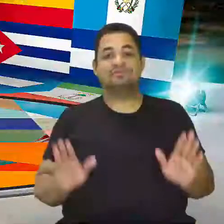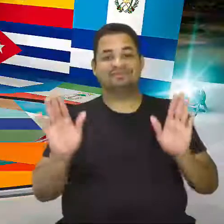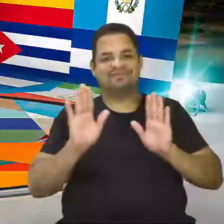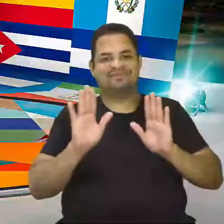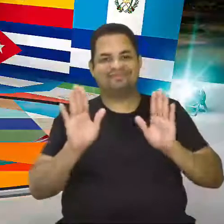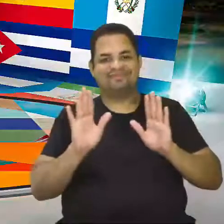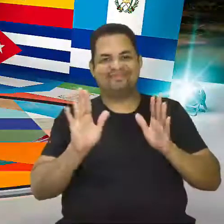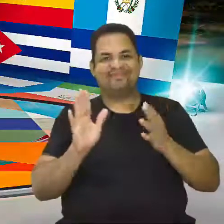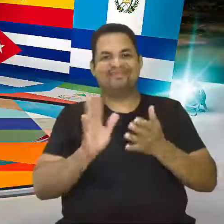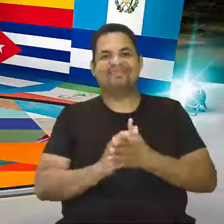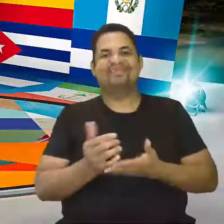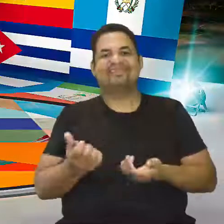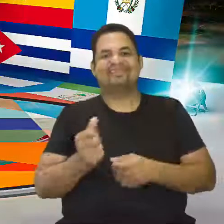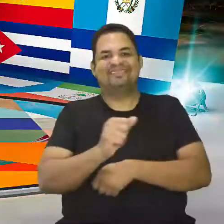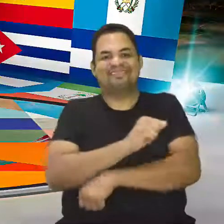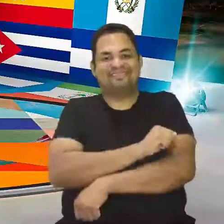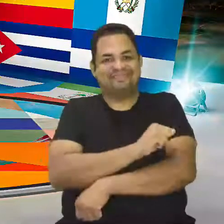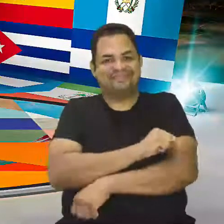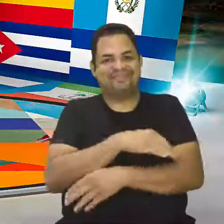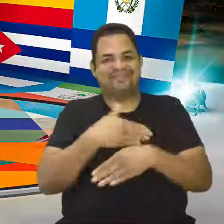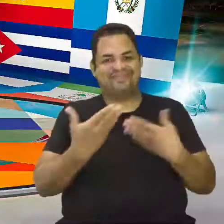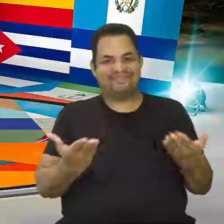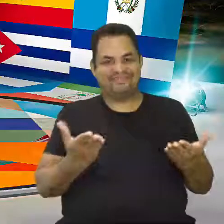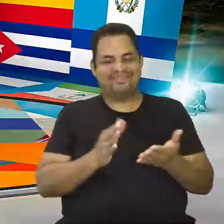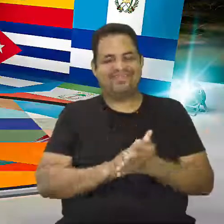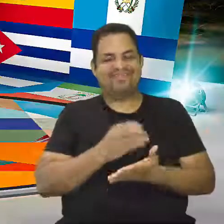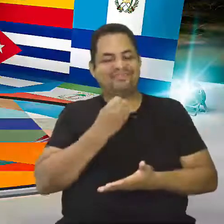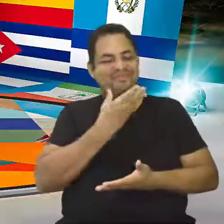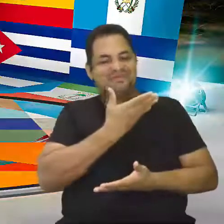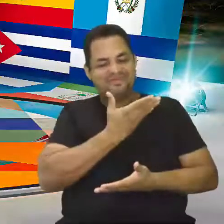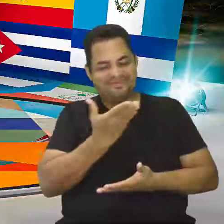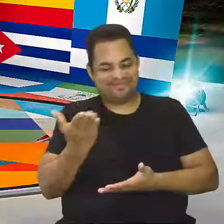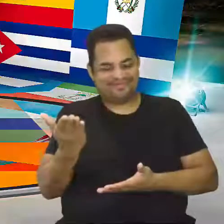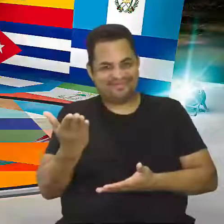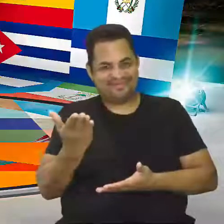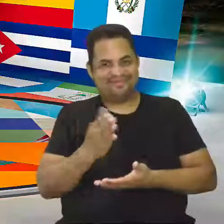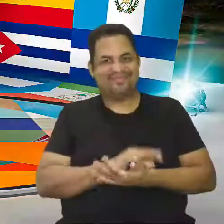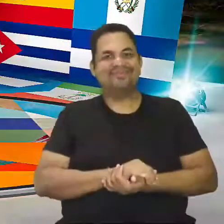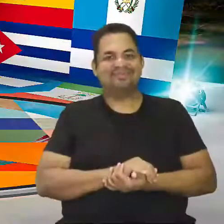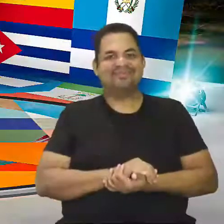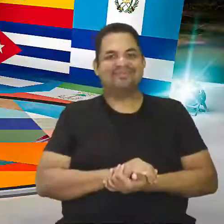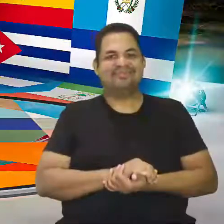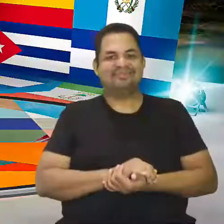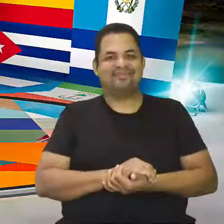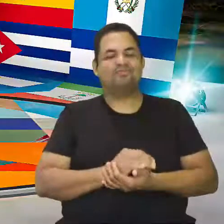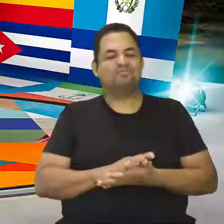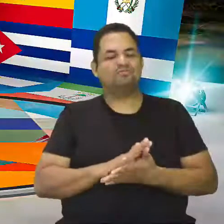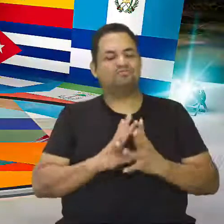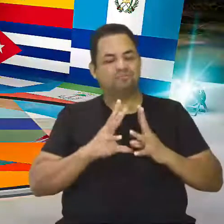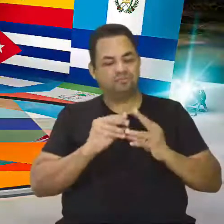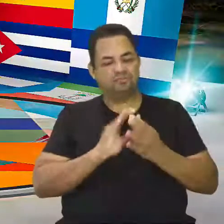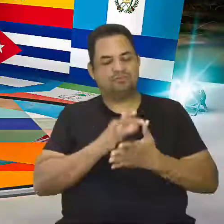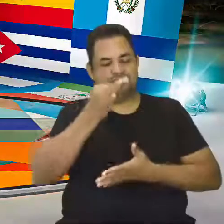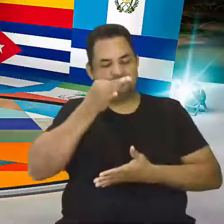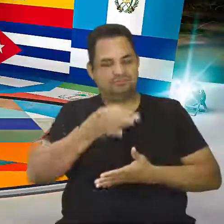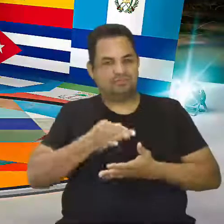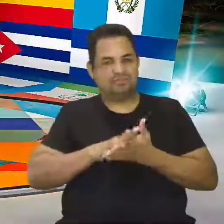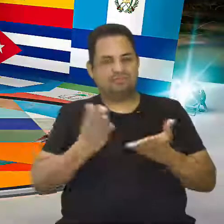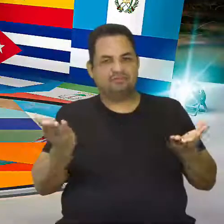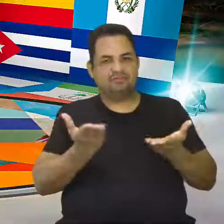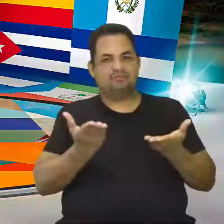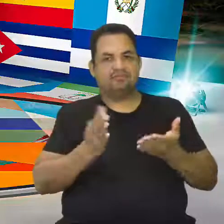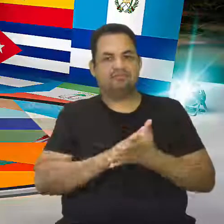Olá, ninhos! E aí, galera? Como é que vocês estão? Tudo certo?